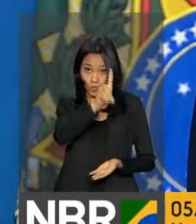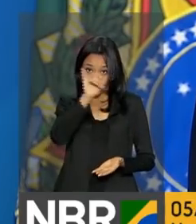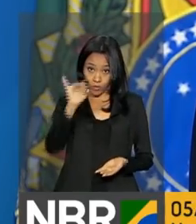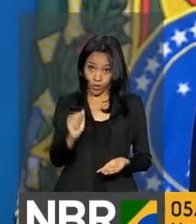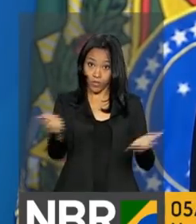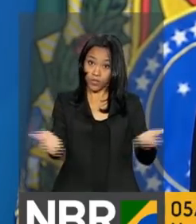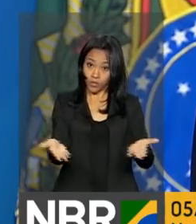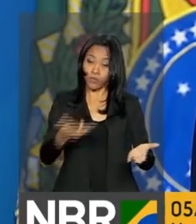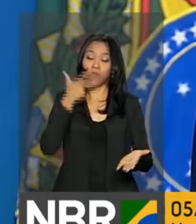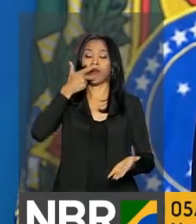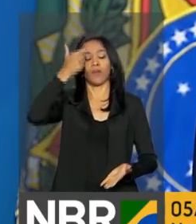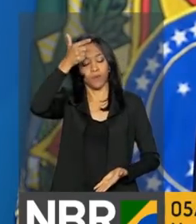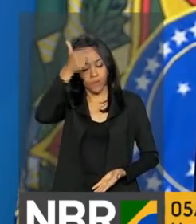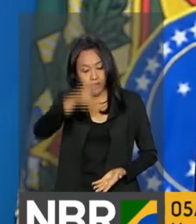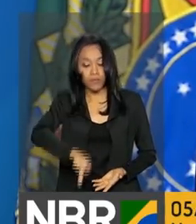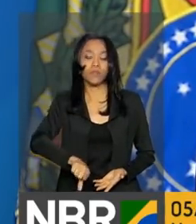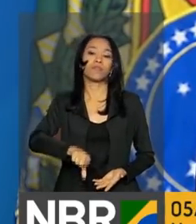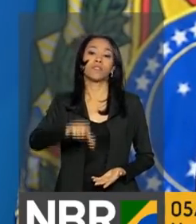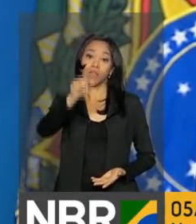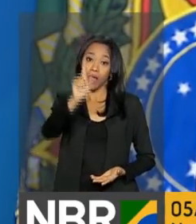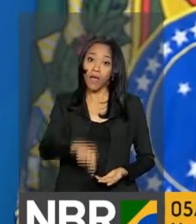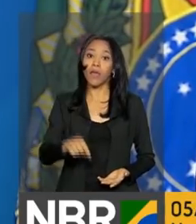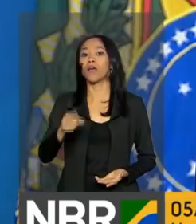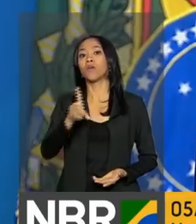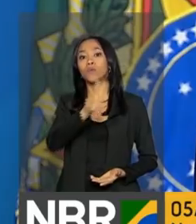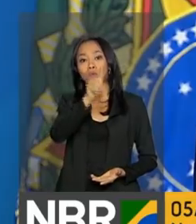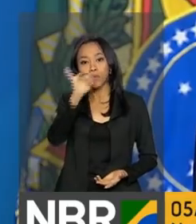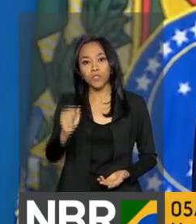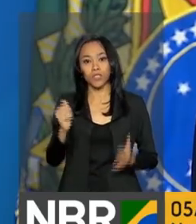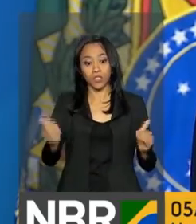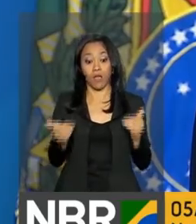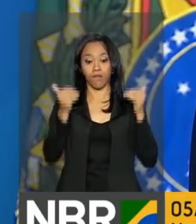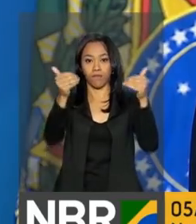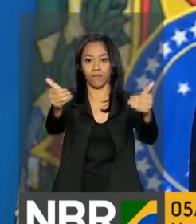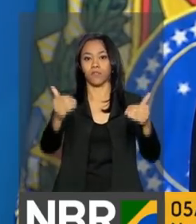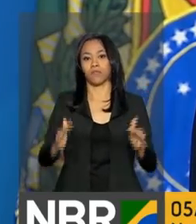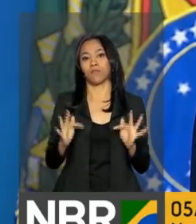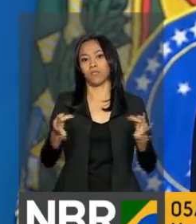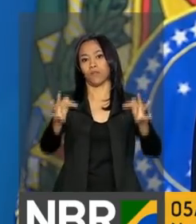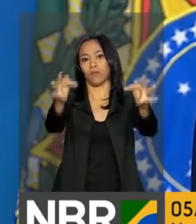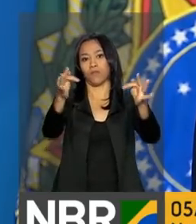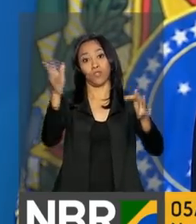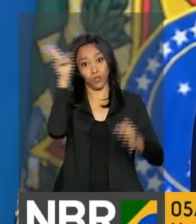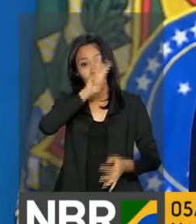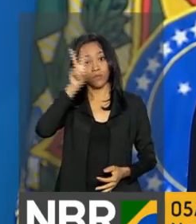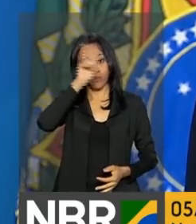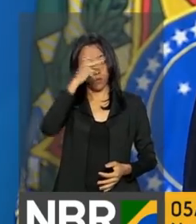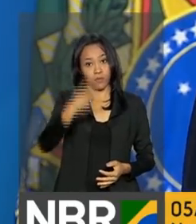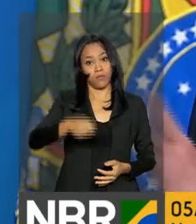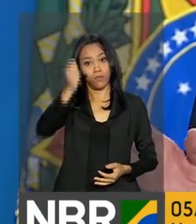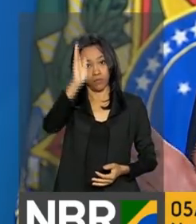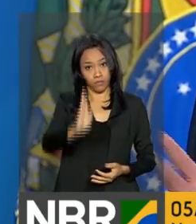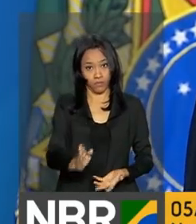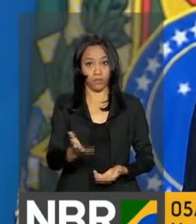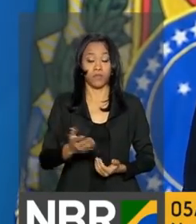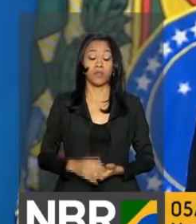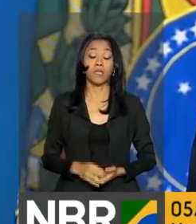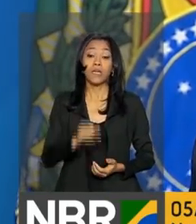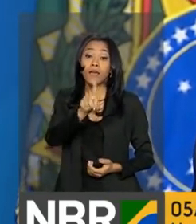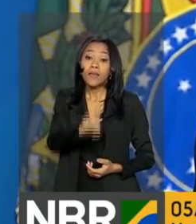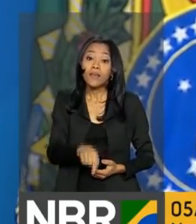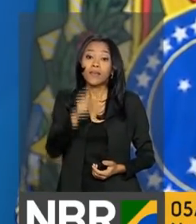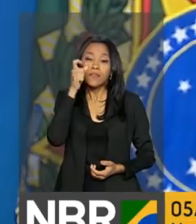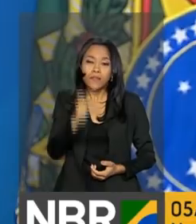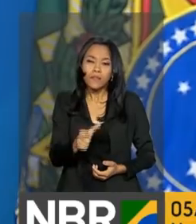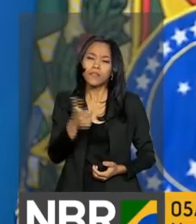repetitivo mas é um dia de avanço tecnológico e por isto histórico é interessante eu